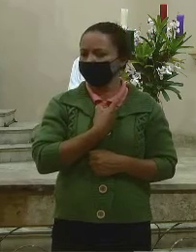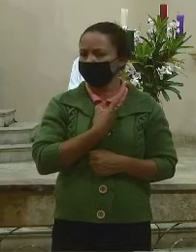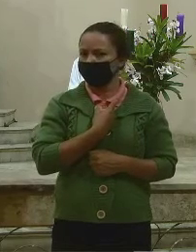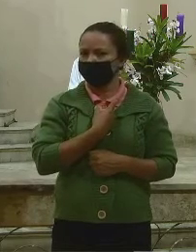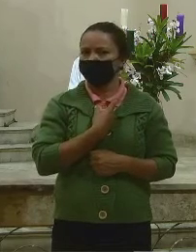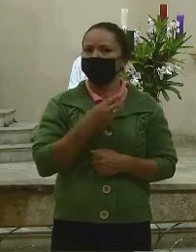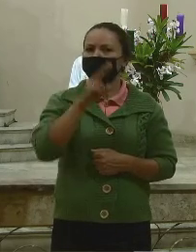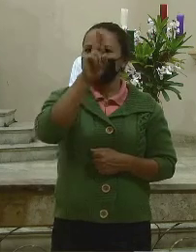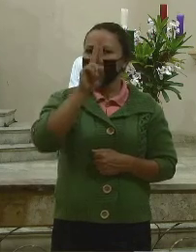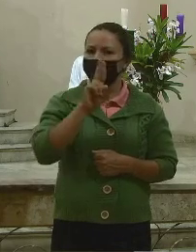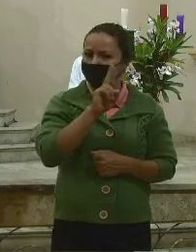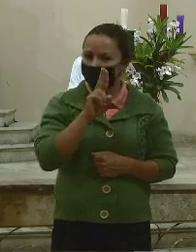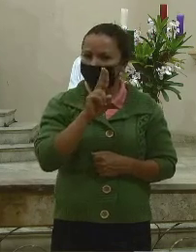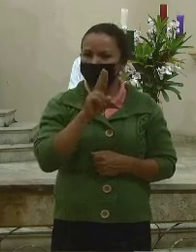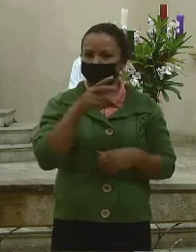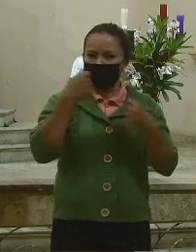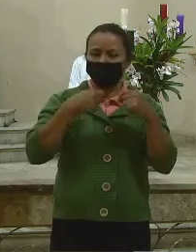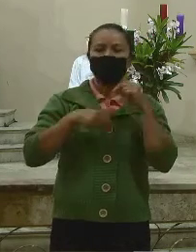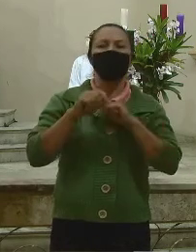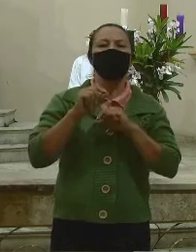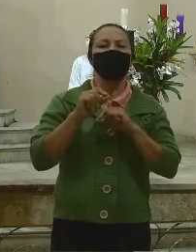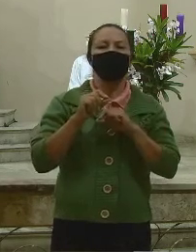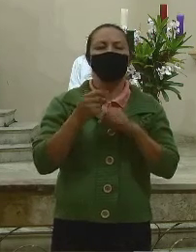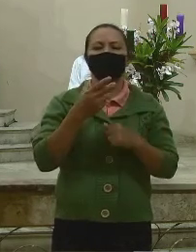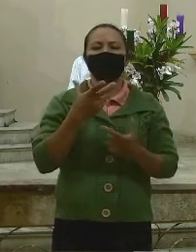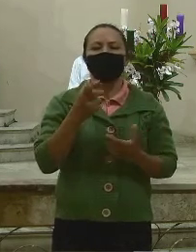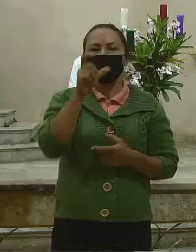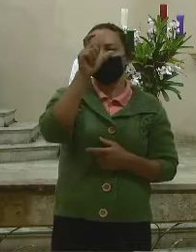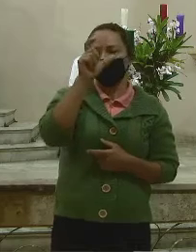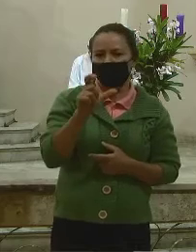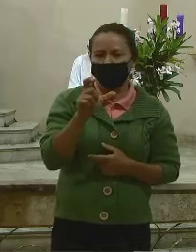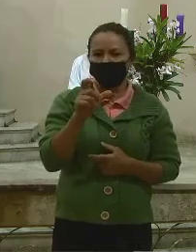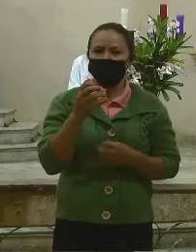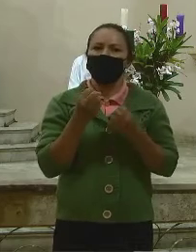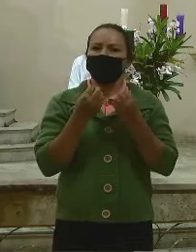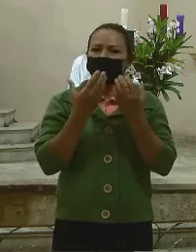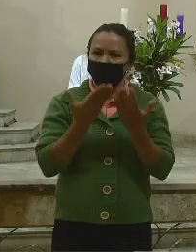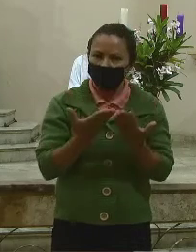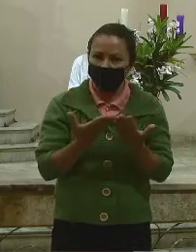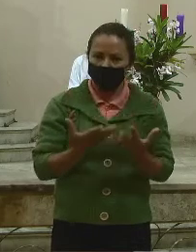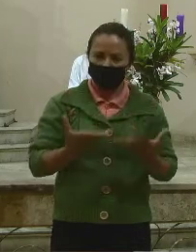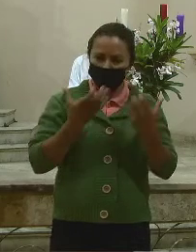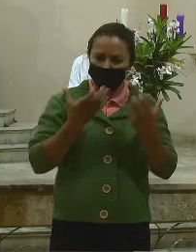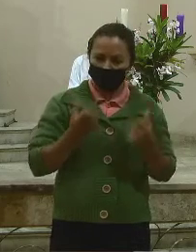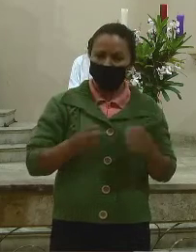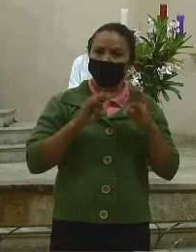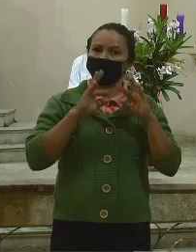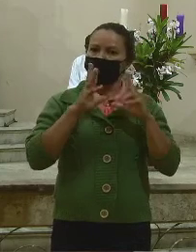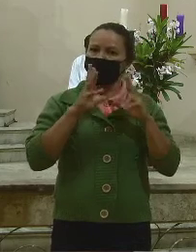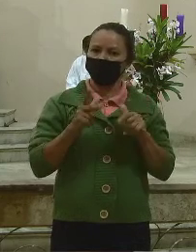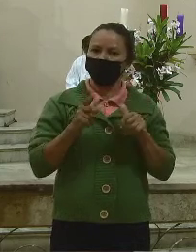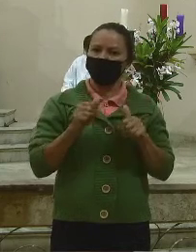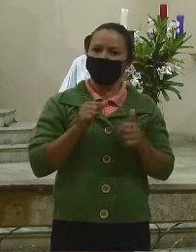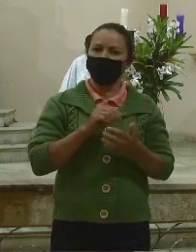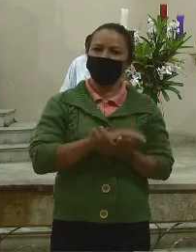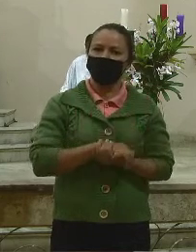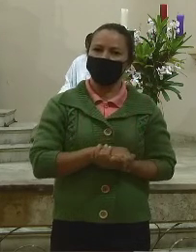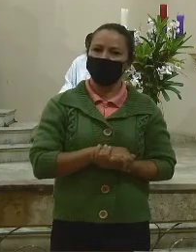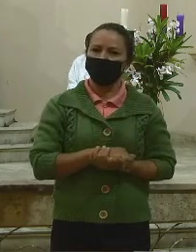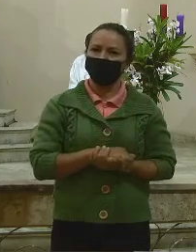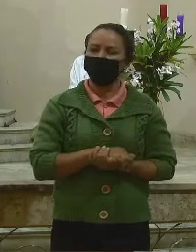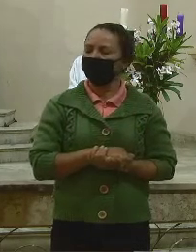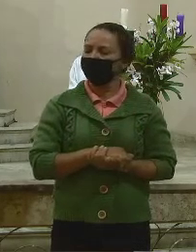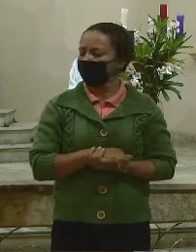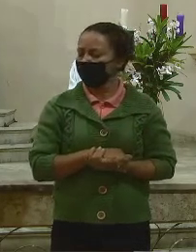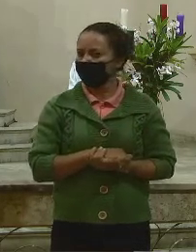homem hospitaleiro, profundamente encarnado na região em que está inserido. Nunca